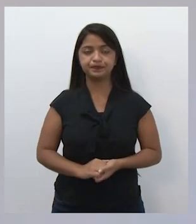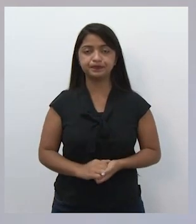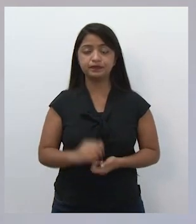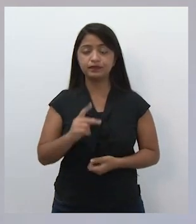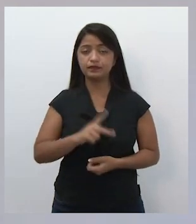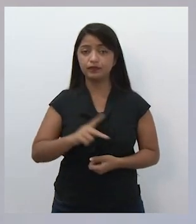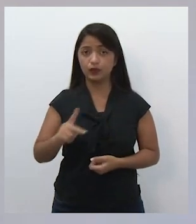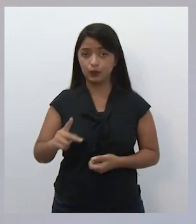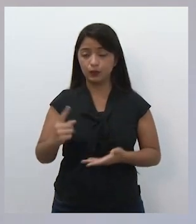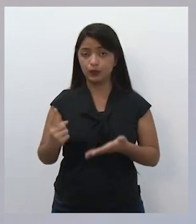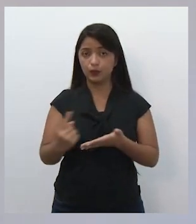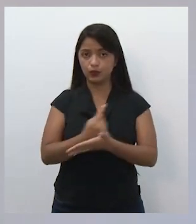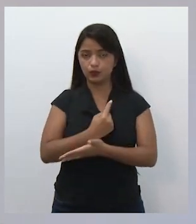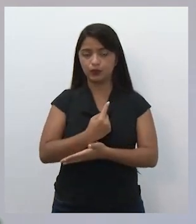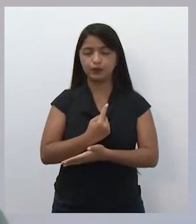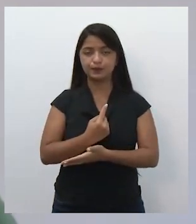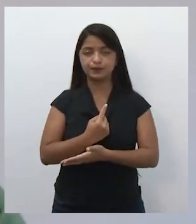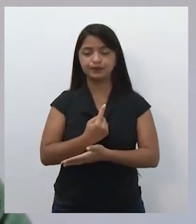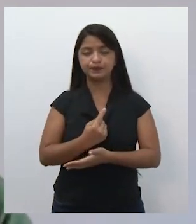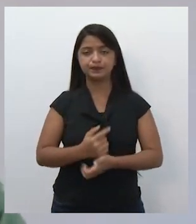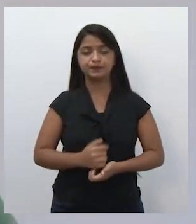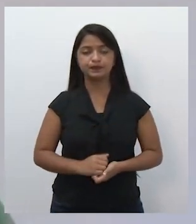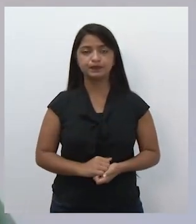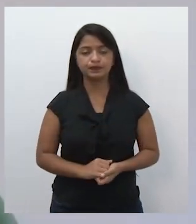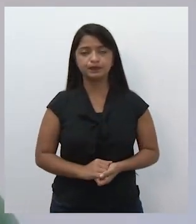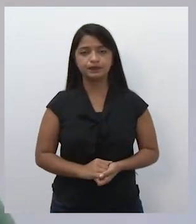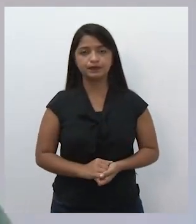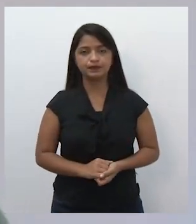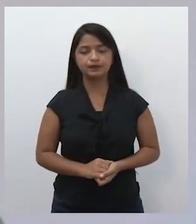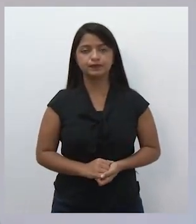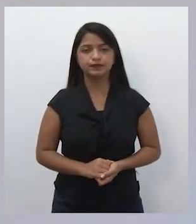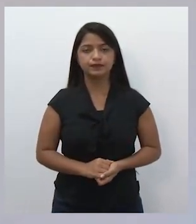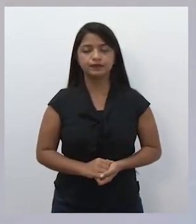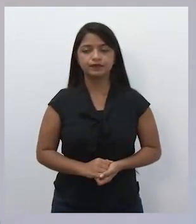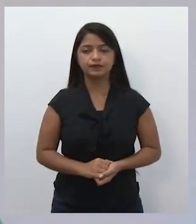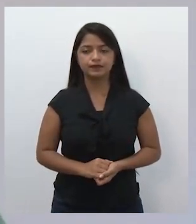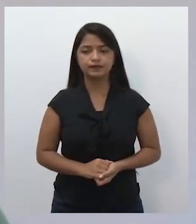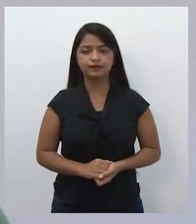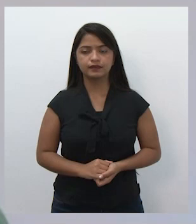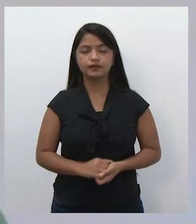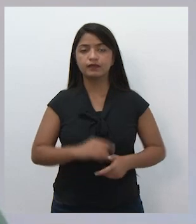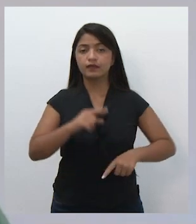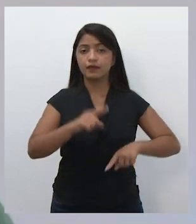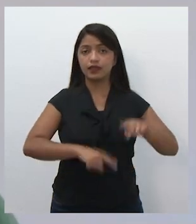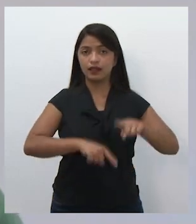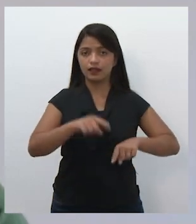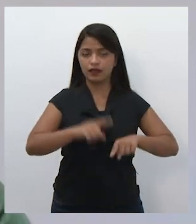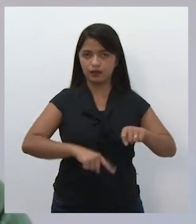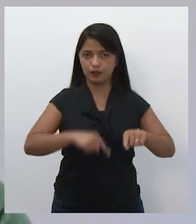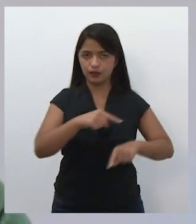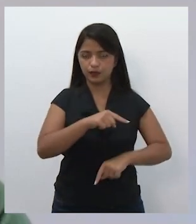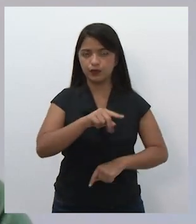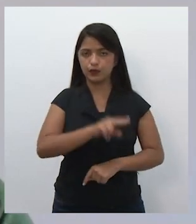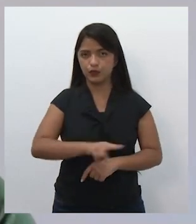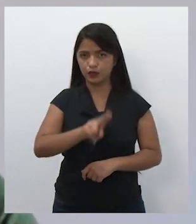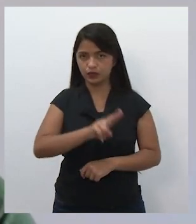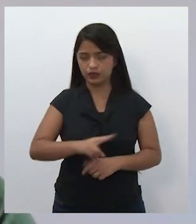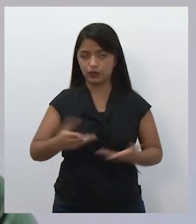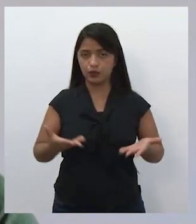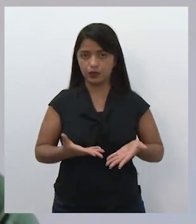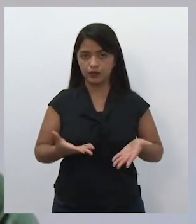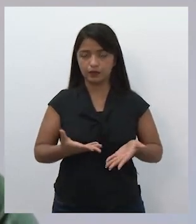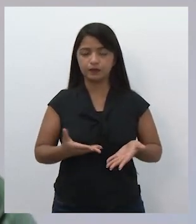professor está perguntando aqui sobre o material que está sendo utilizado. Então,